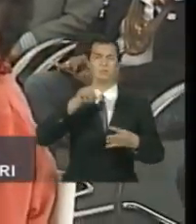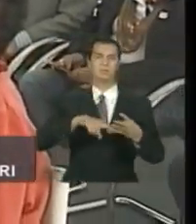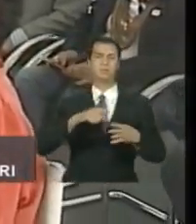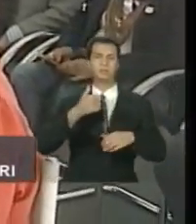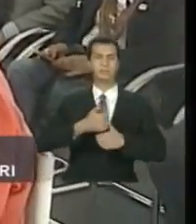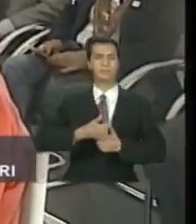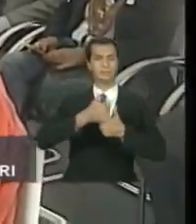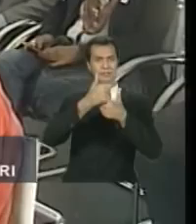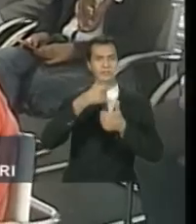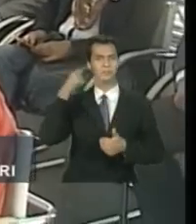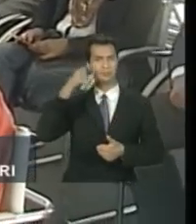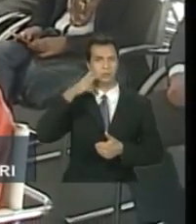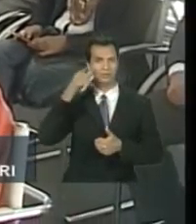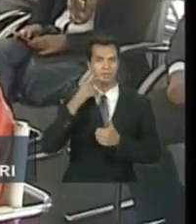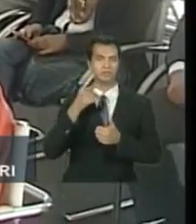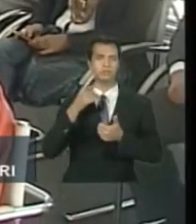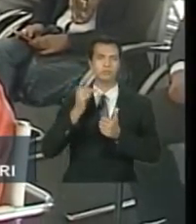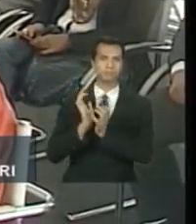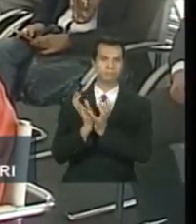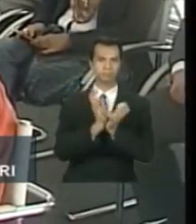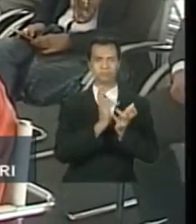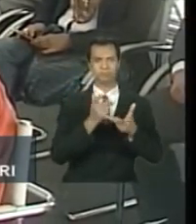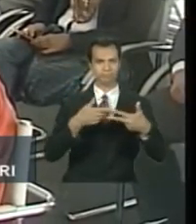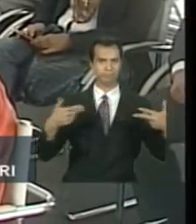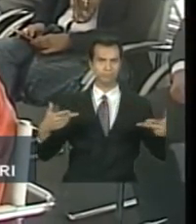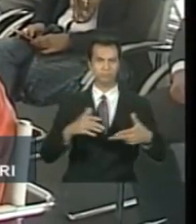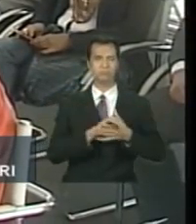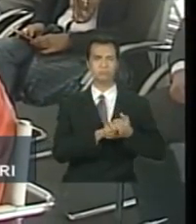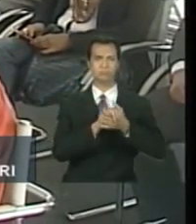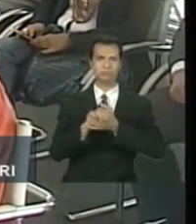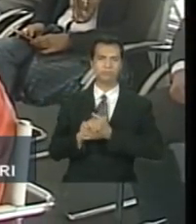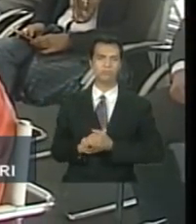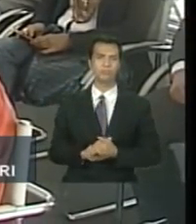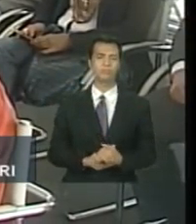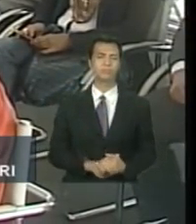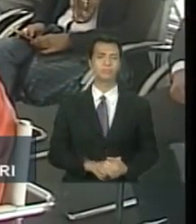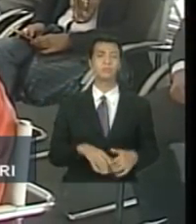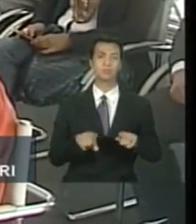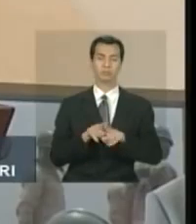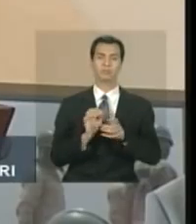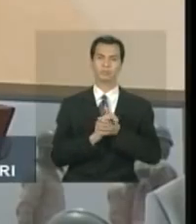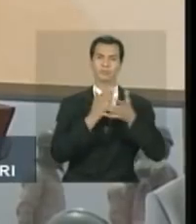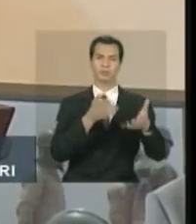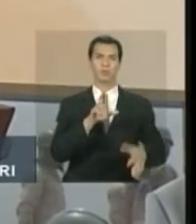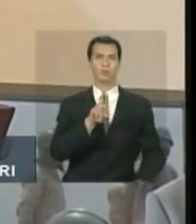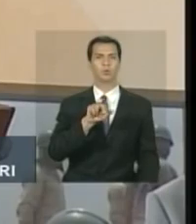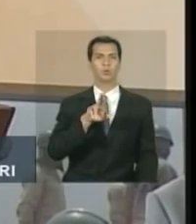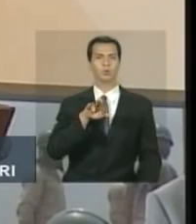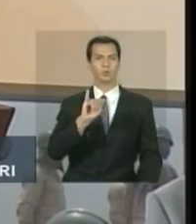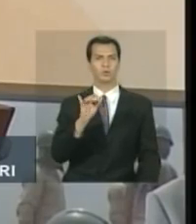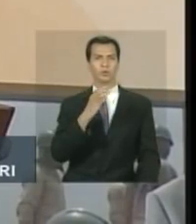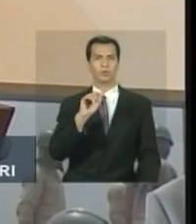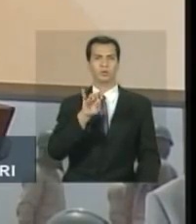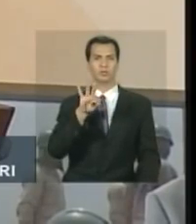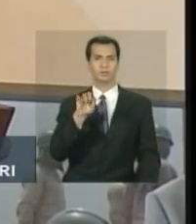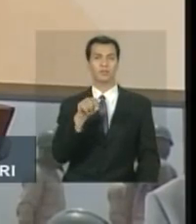lideranças políticas. O Rui Costa, coordenador do PAC 2 em nível